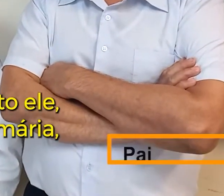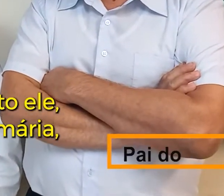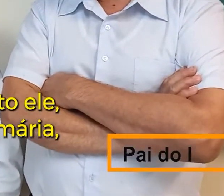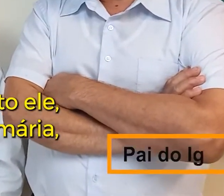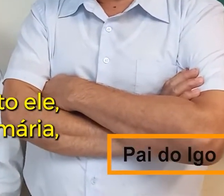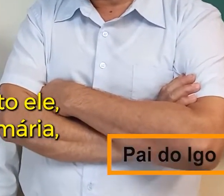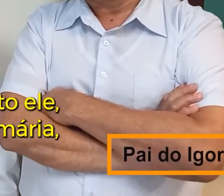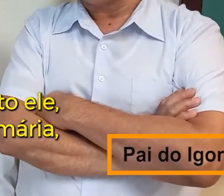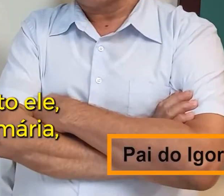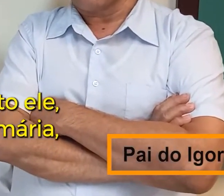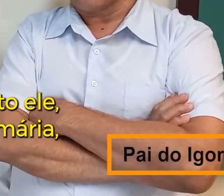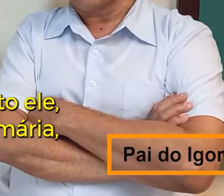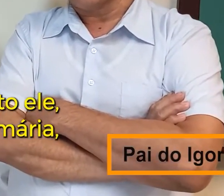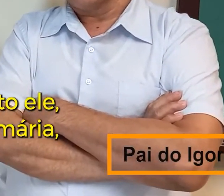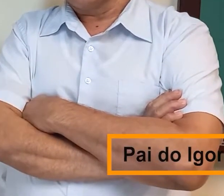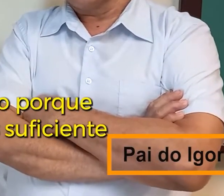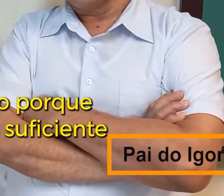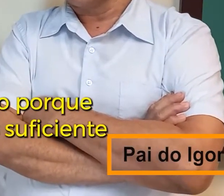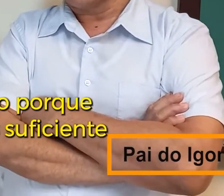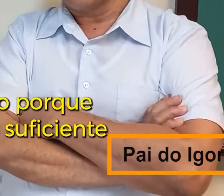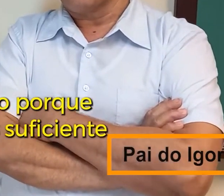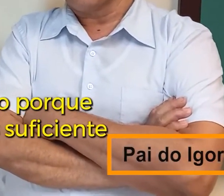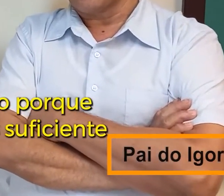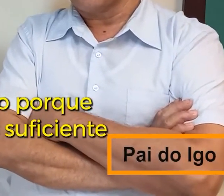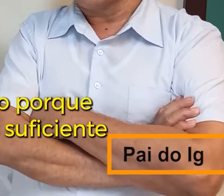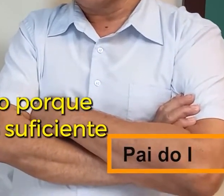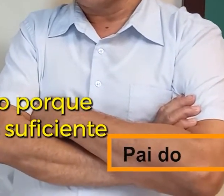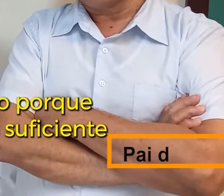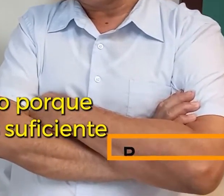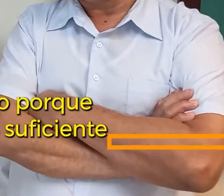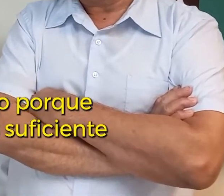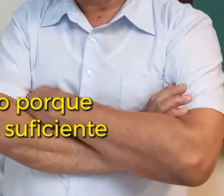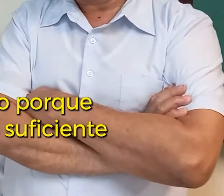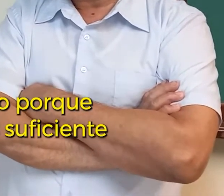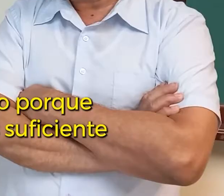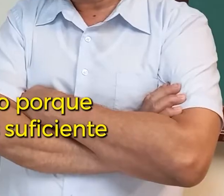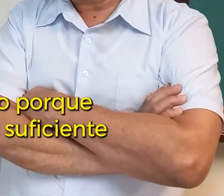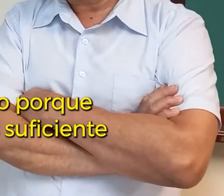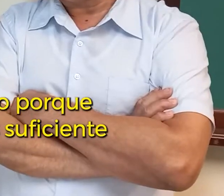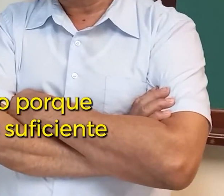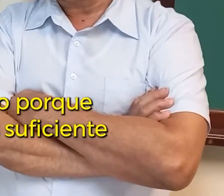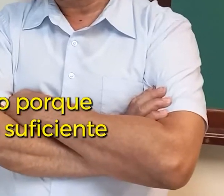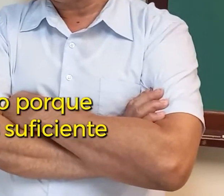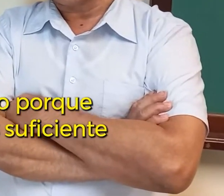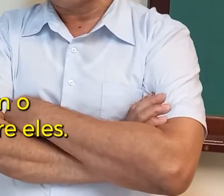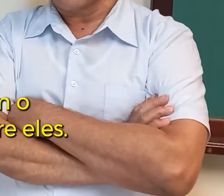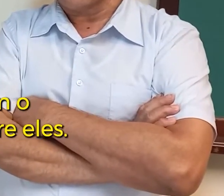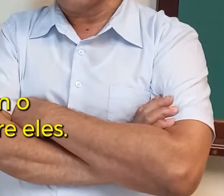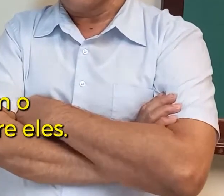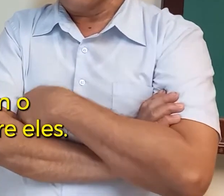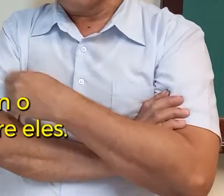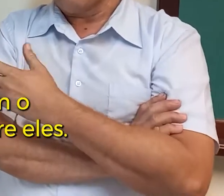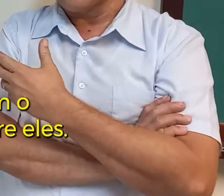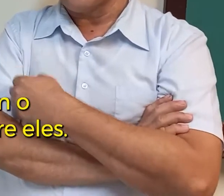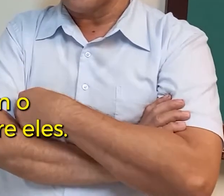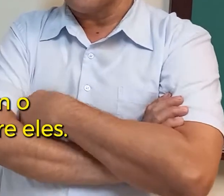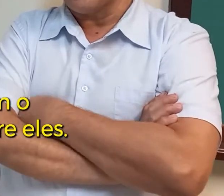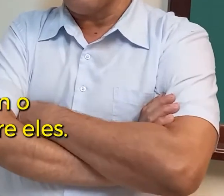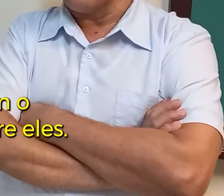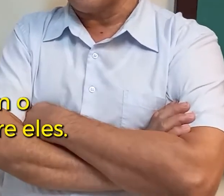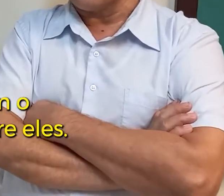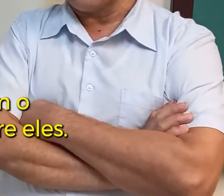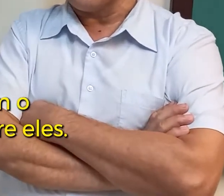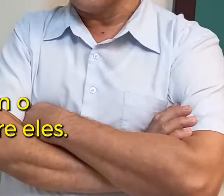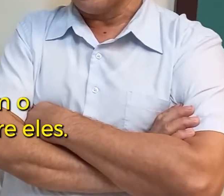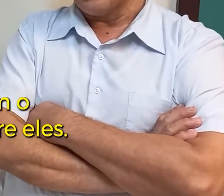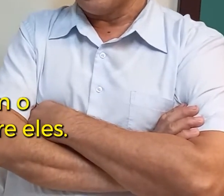momento, ele, quando saiu da primária, ele estava desmotivado porque não tinha muitos jogos suficientes para ele fazer um